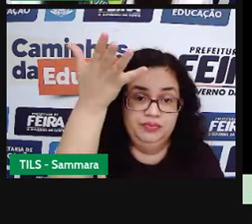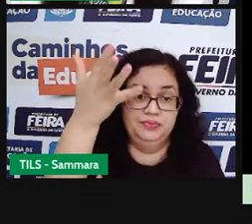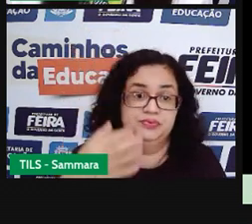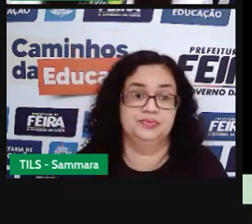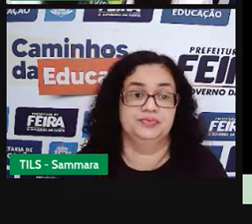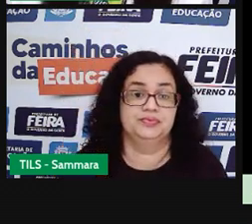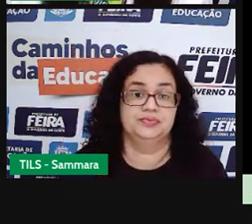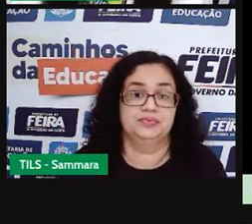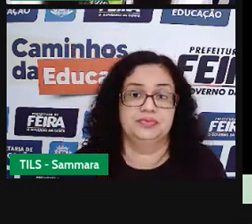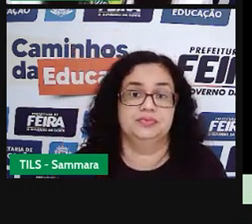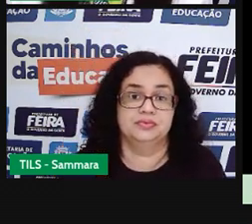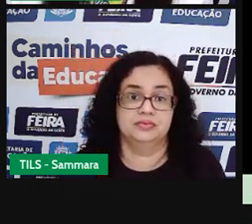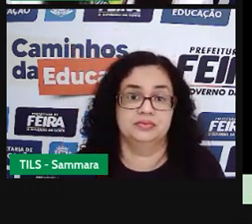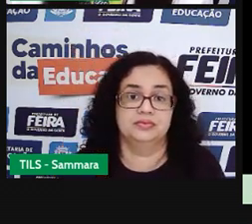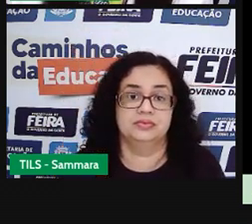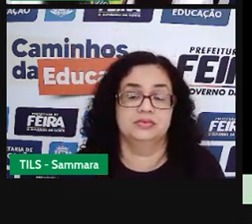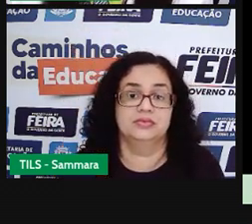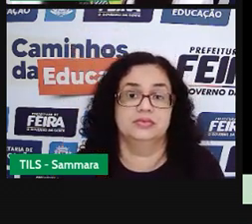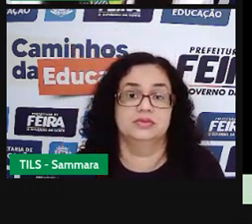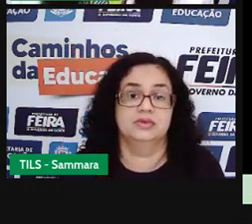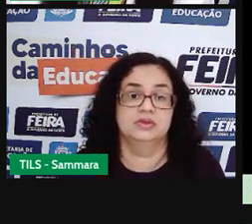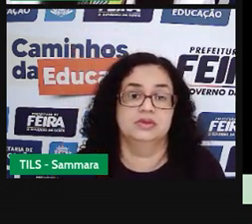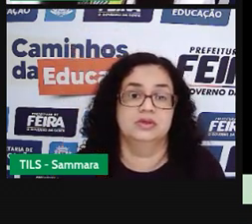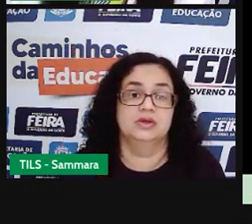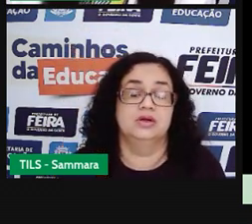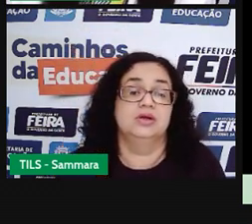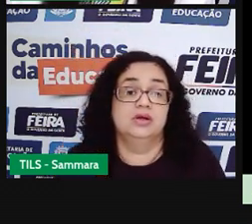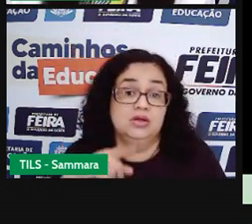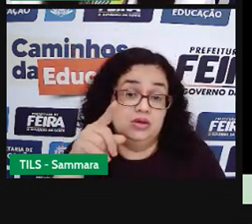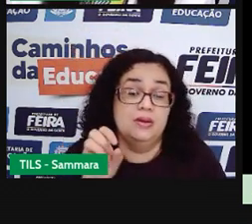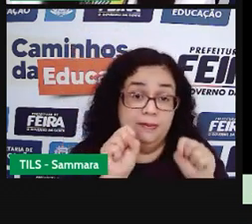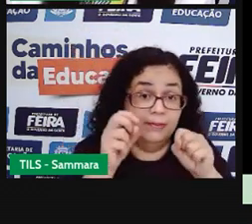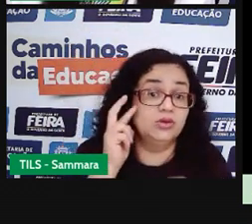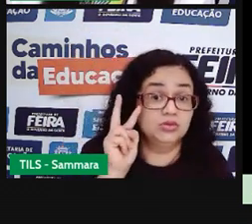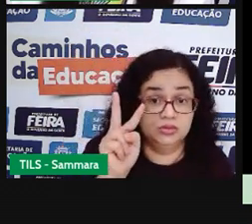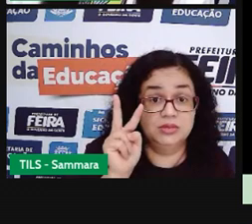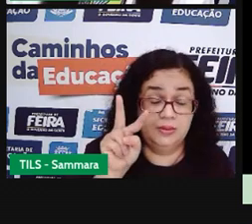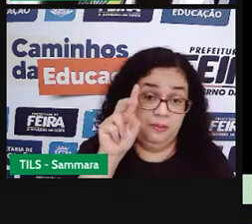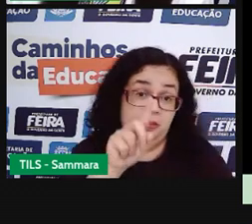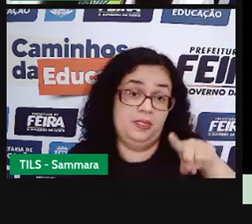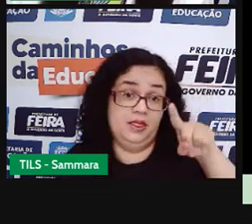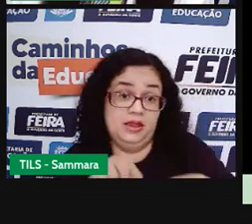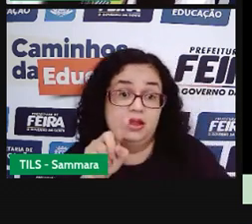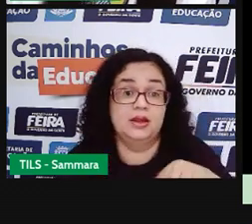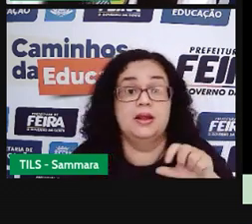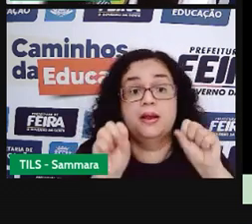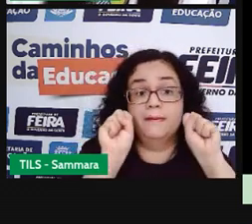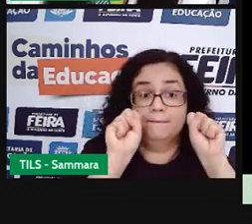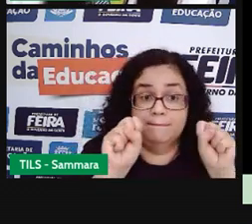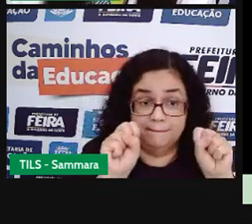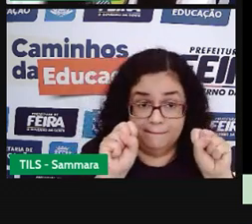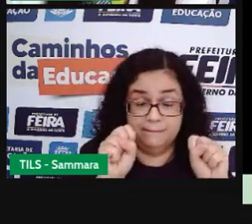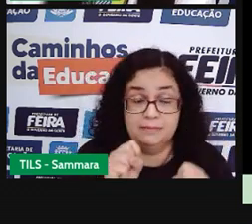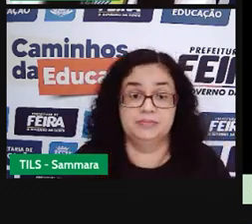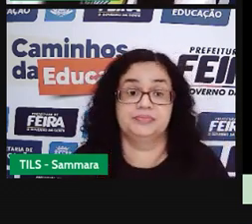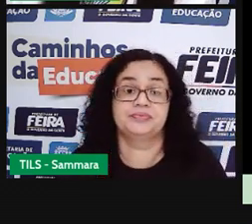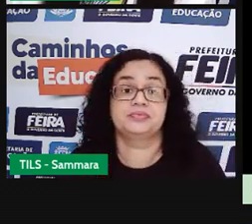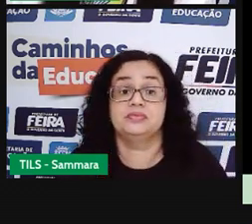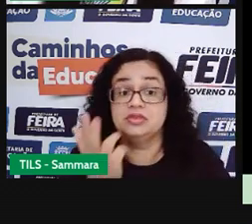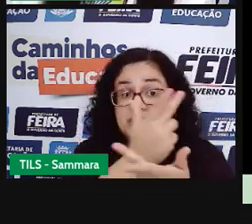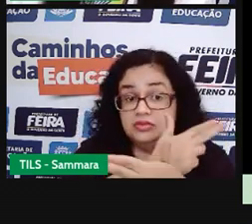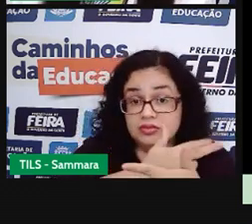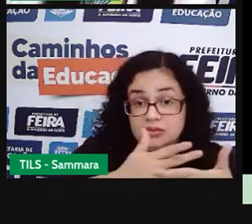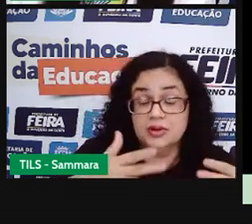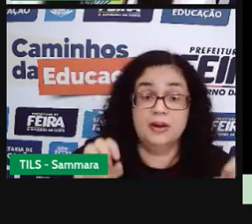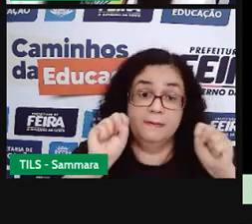ouço E aí Tá mas e o sites materiais em sua diversidade